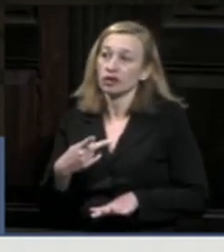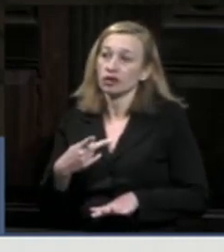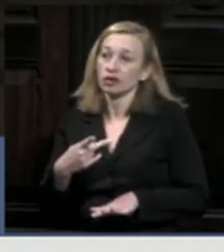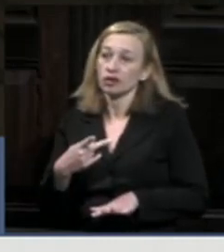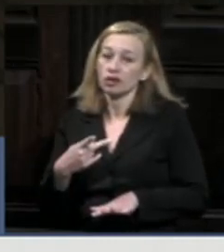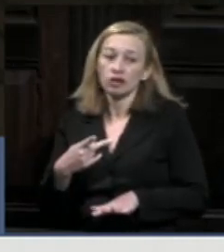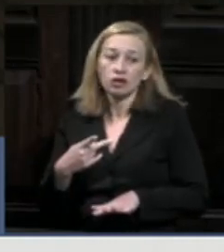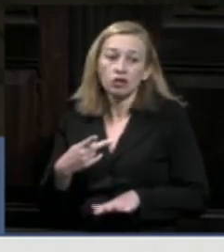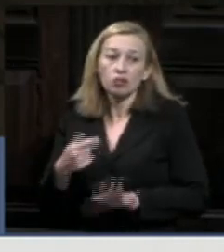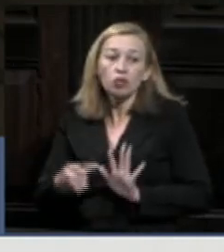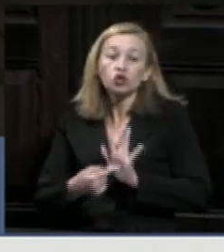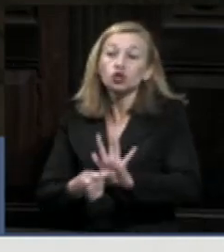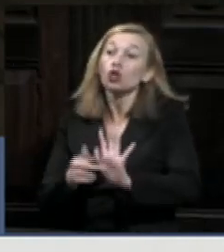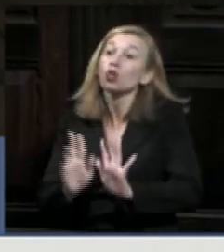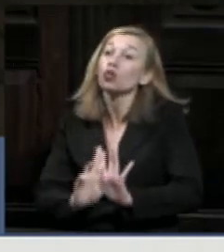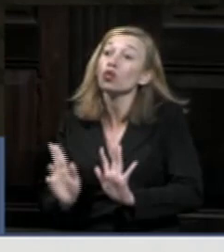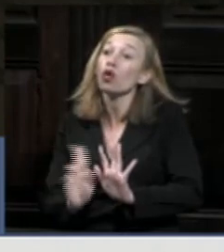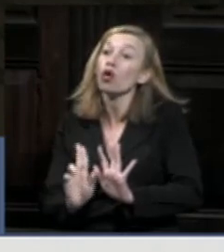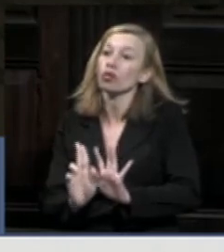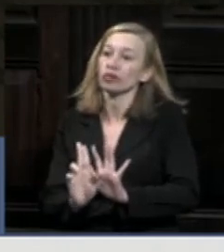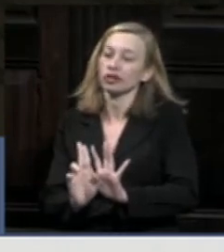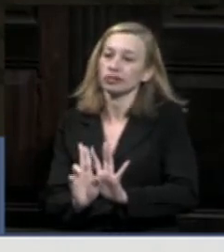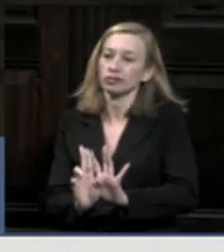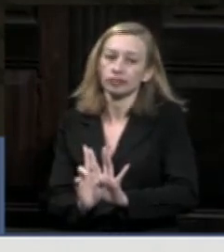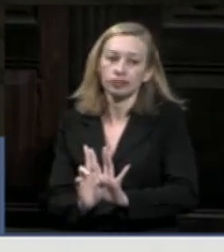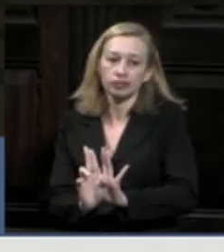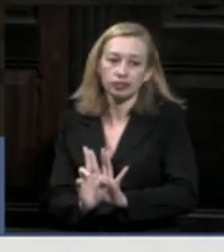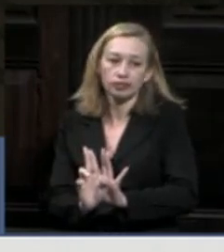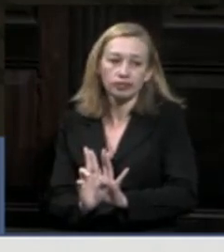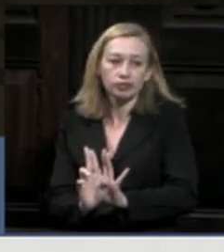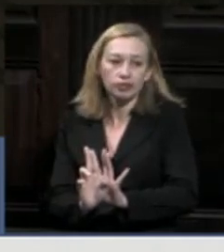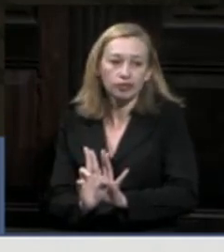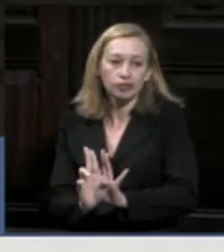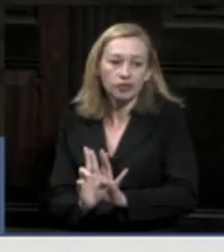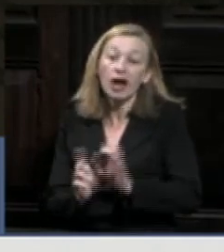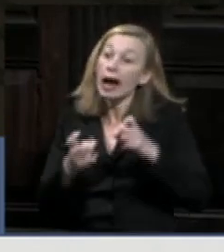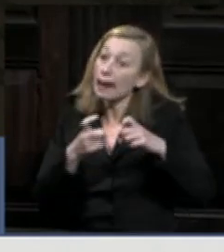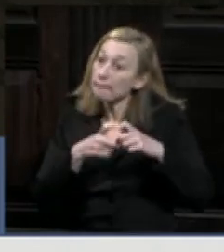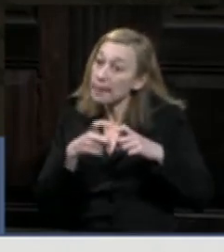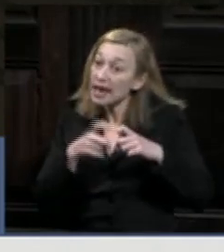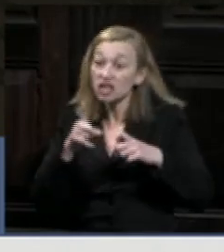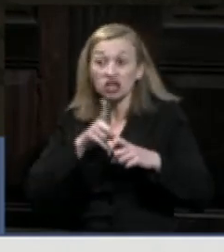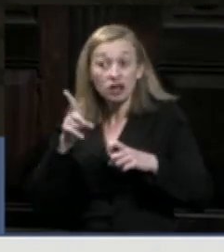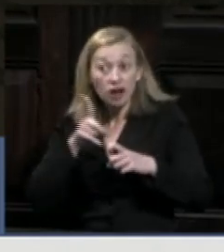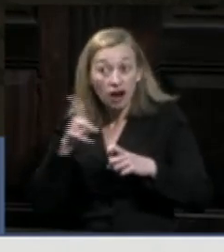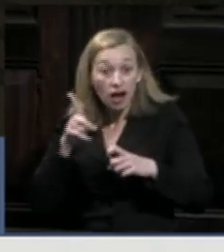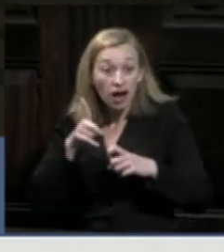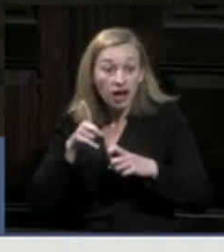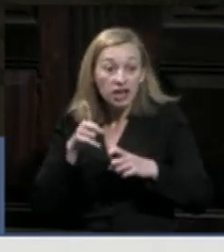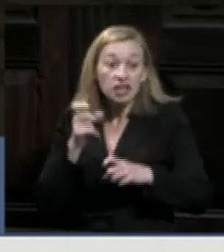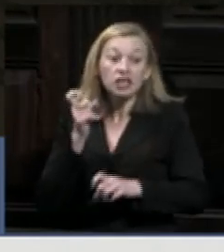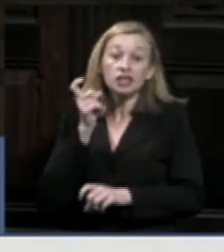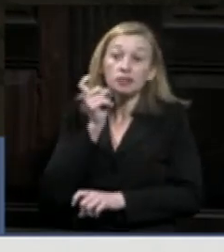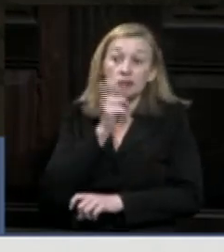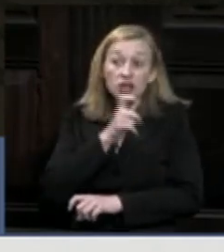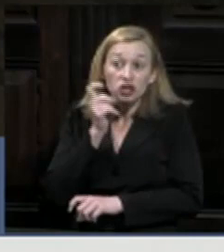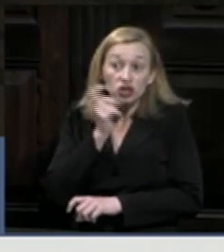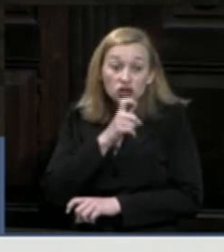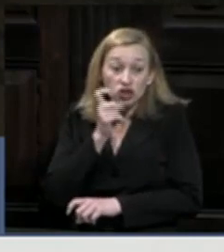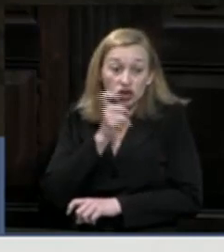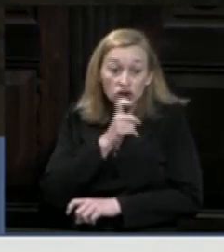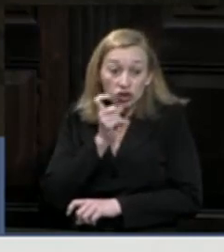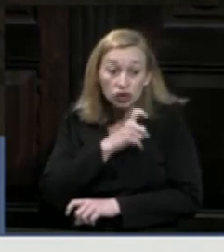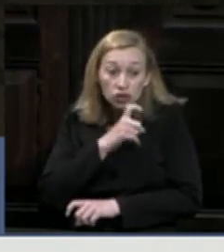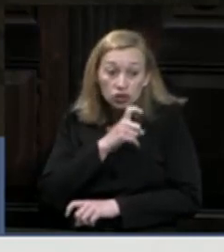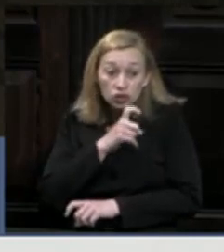assim o mesmo episódio daquela médica que omitiu socorro uma senhora